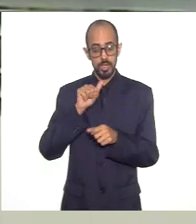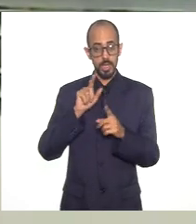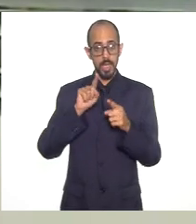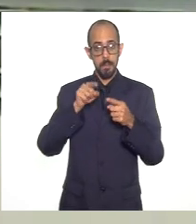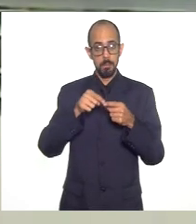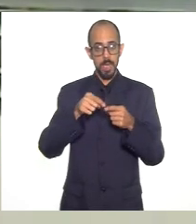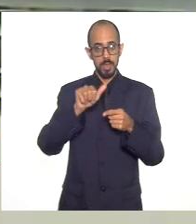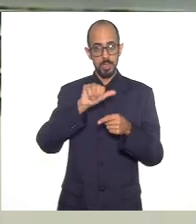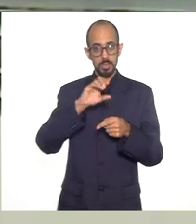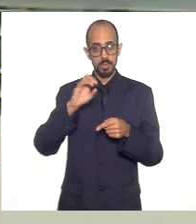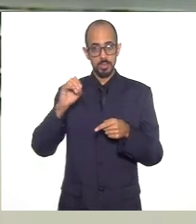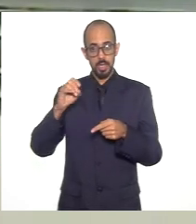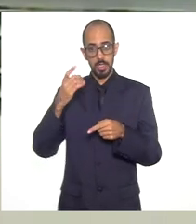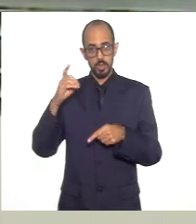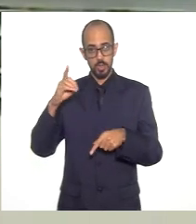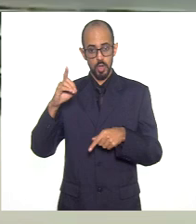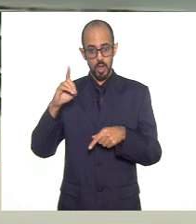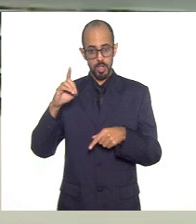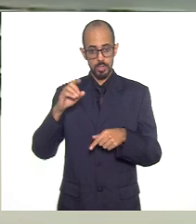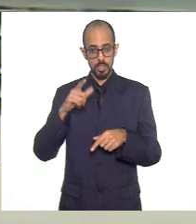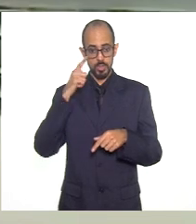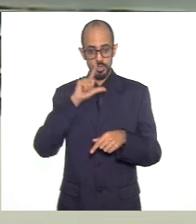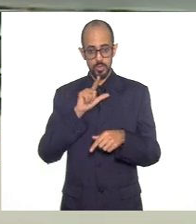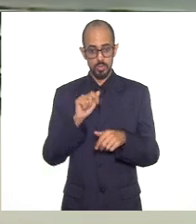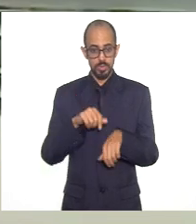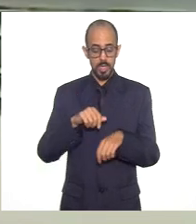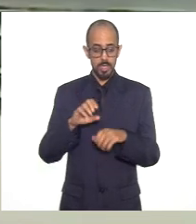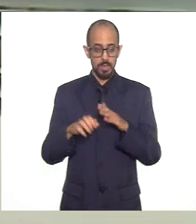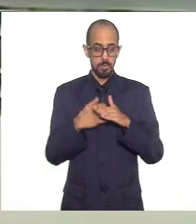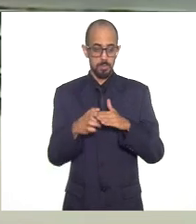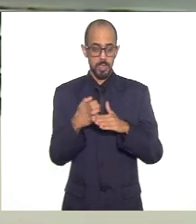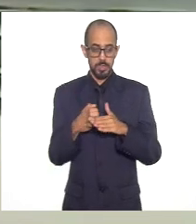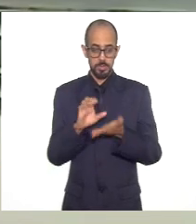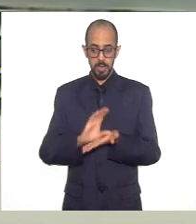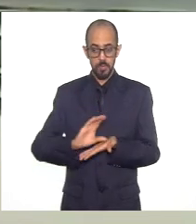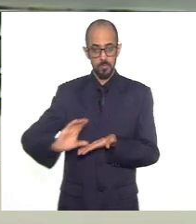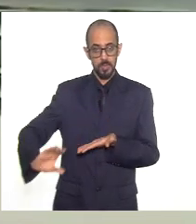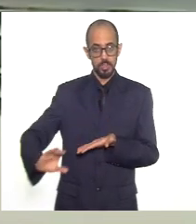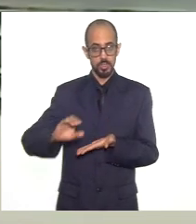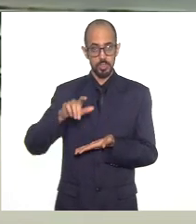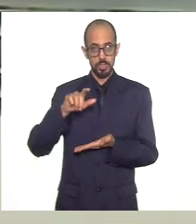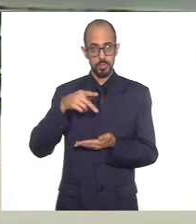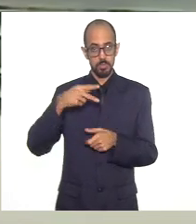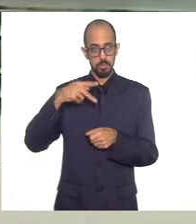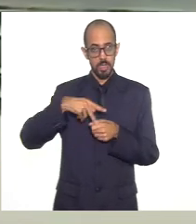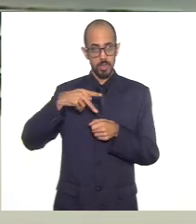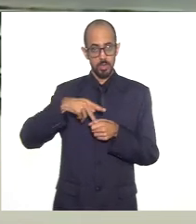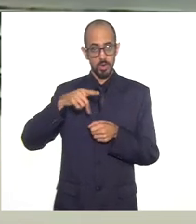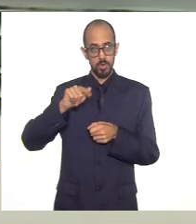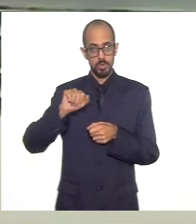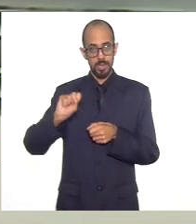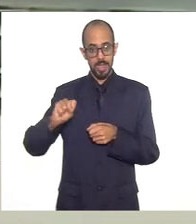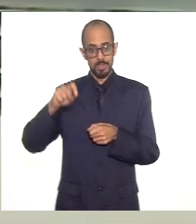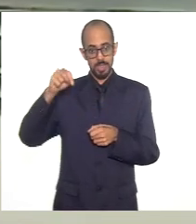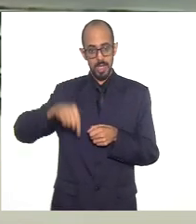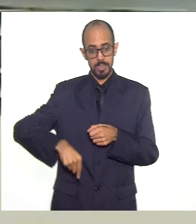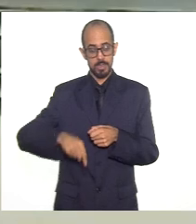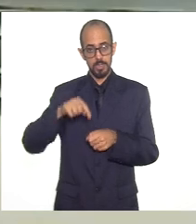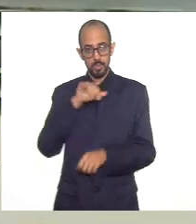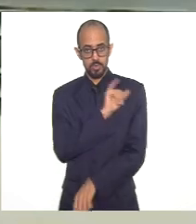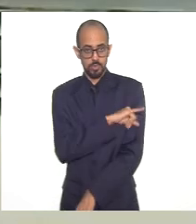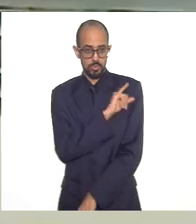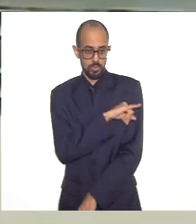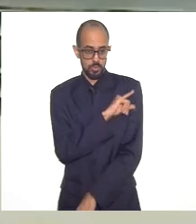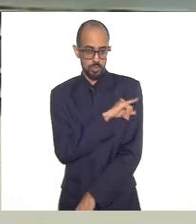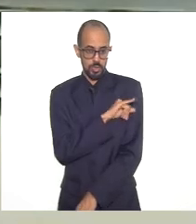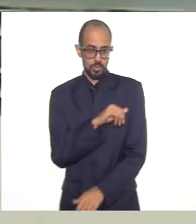maior número de empresas para investir ainda em petróleo e gás aqui no nosso pré-sal, principalmente, mas não só.